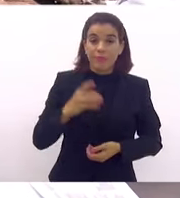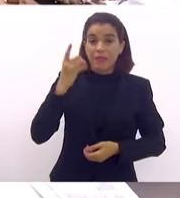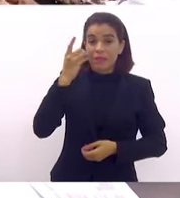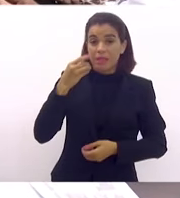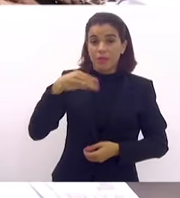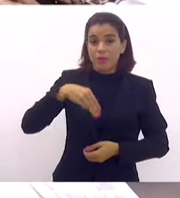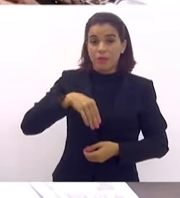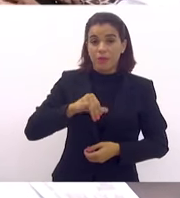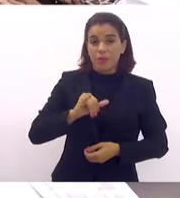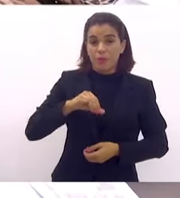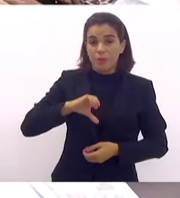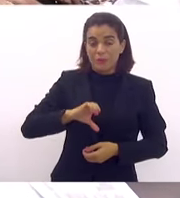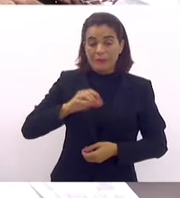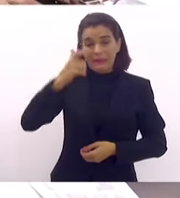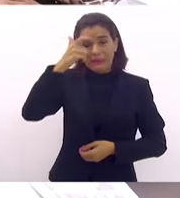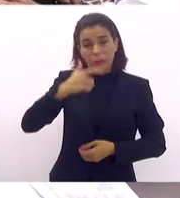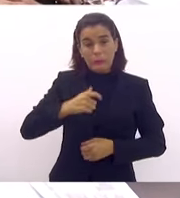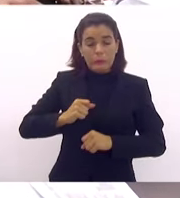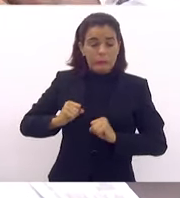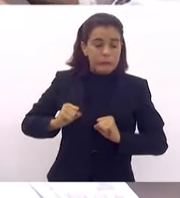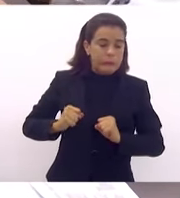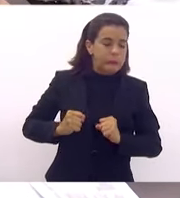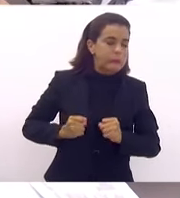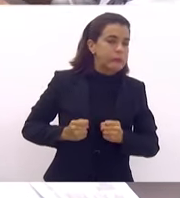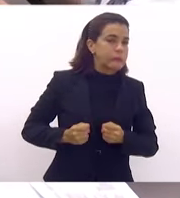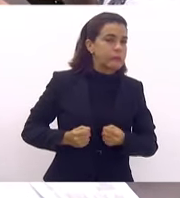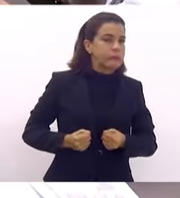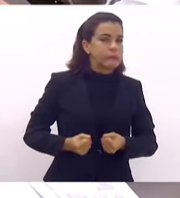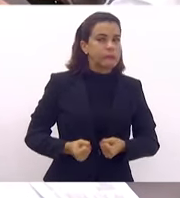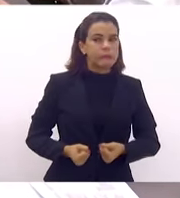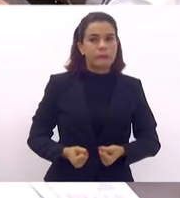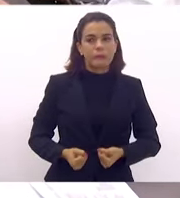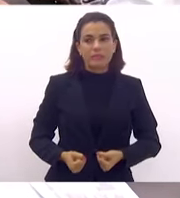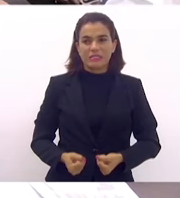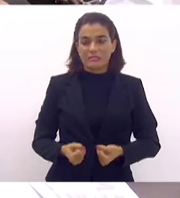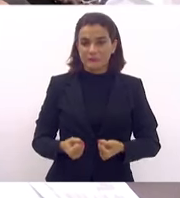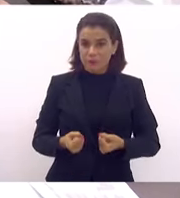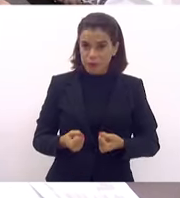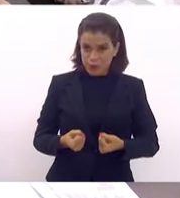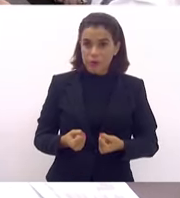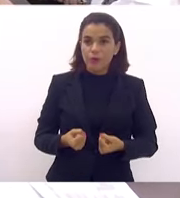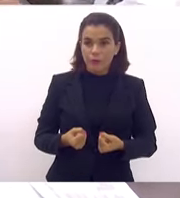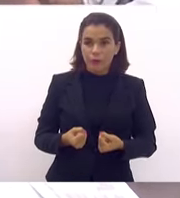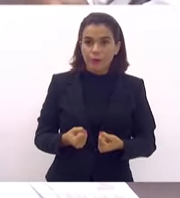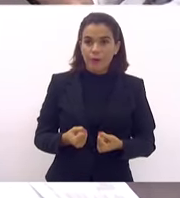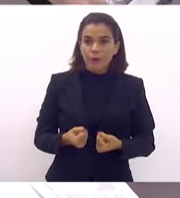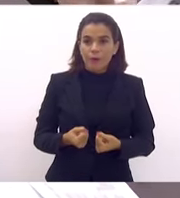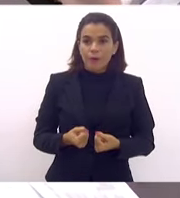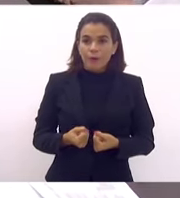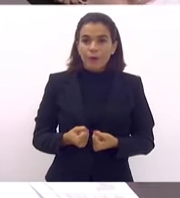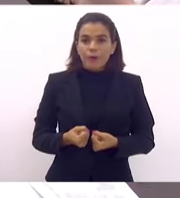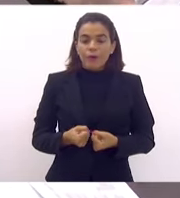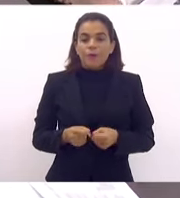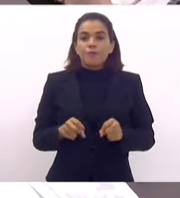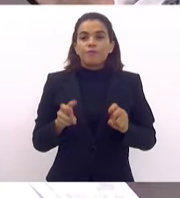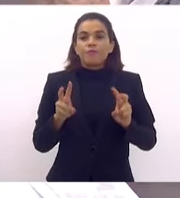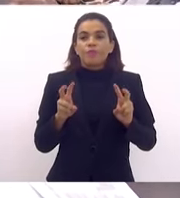eu tenho feito um esforço, e até as pessoas têm brincado e tem sido motivo de